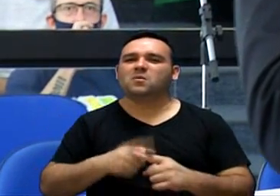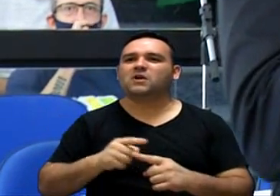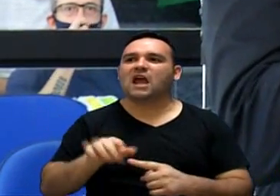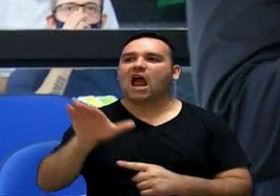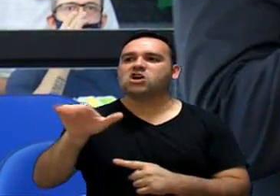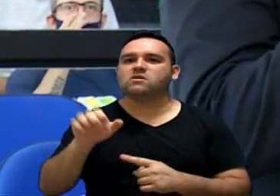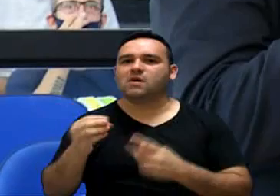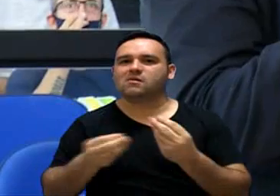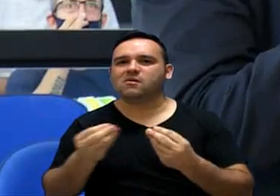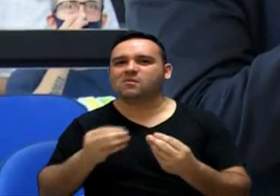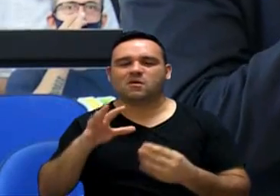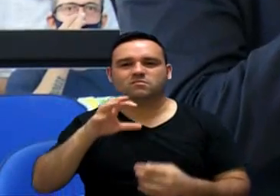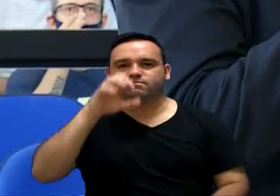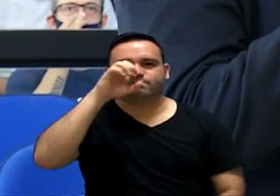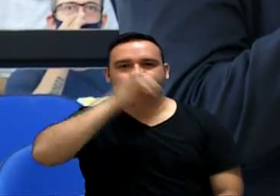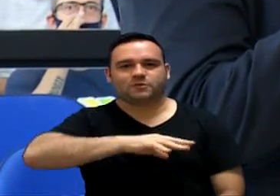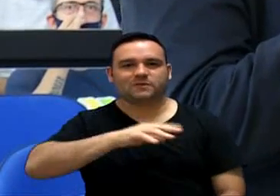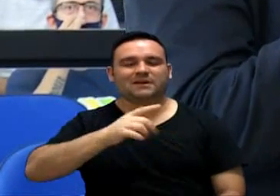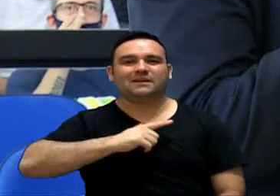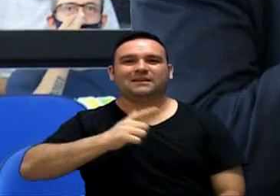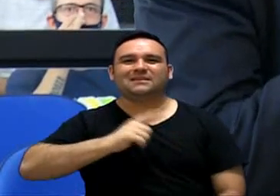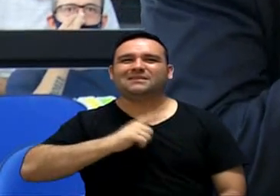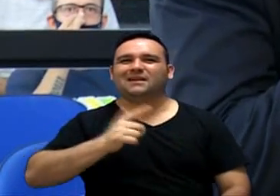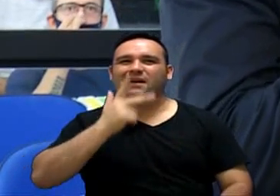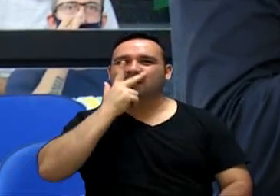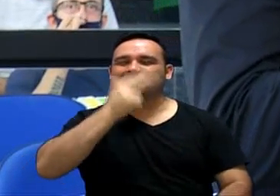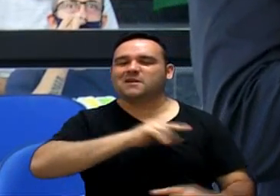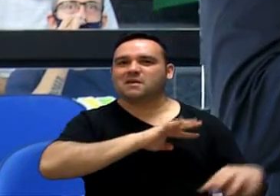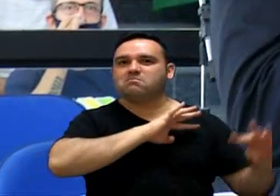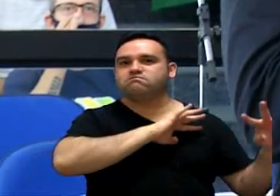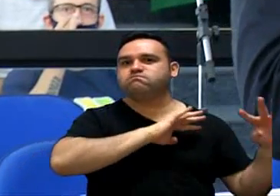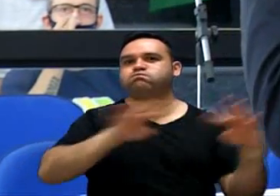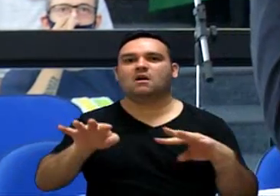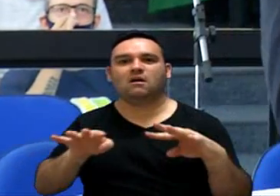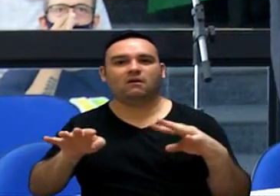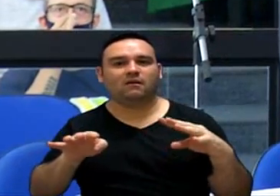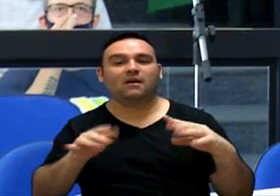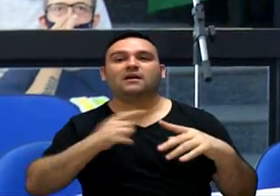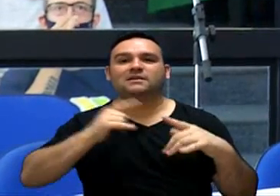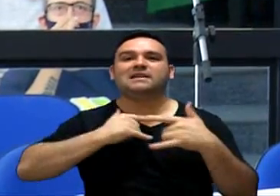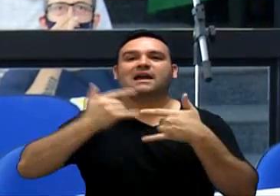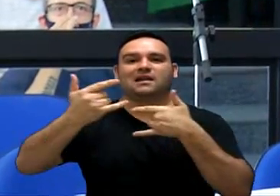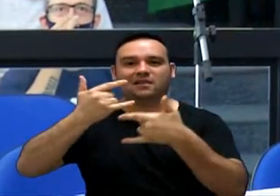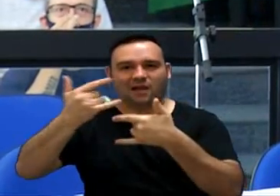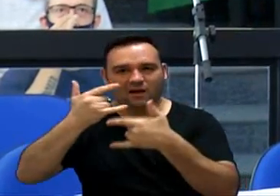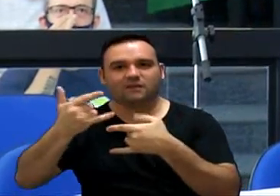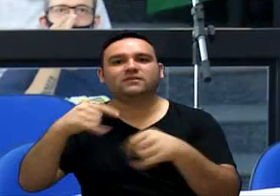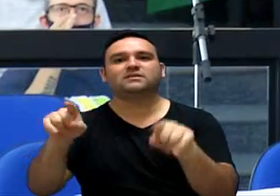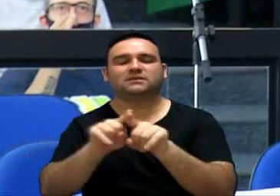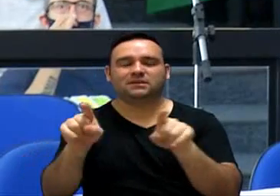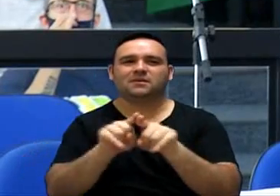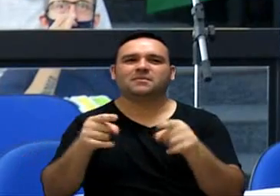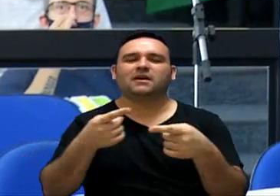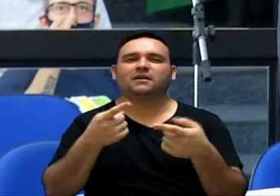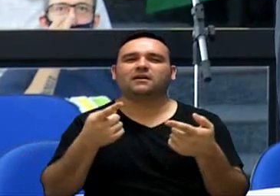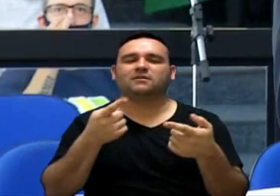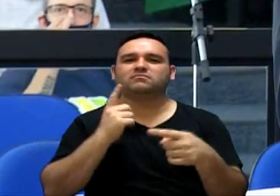abordagem que foi feita hoje, com um show pirotécnico, com live, para que se pudesse